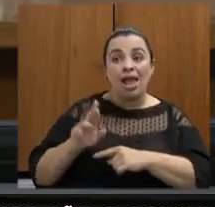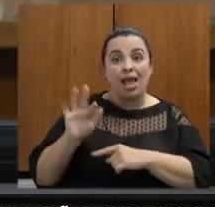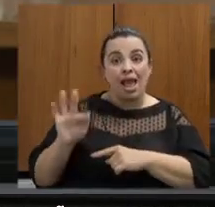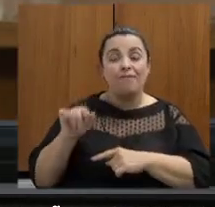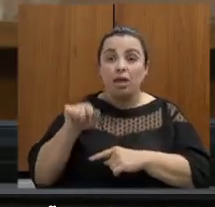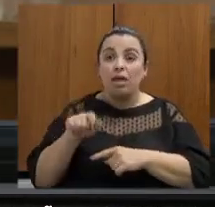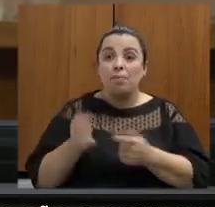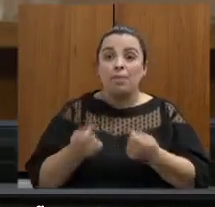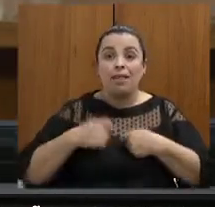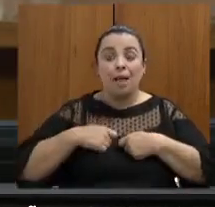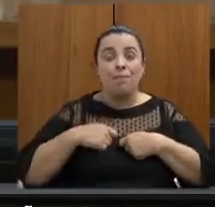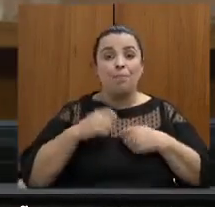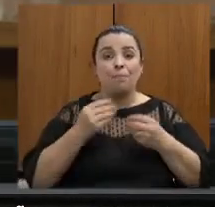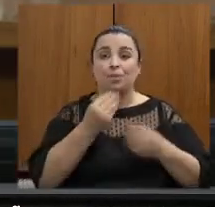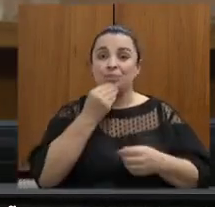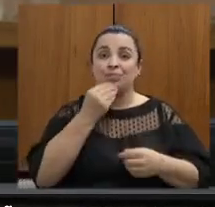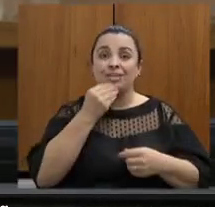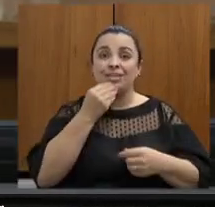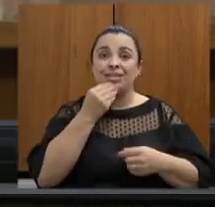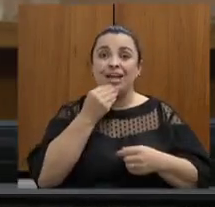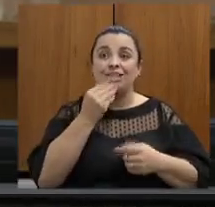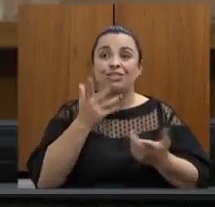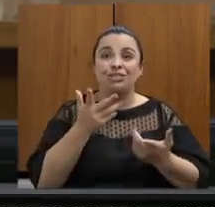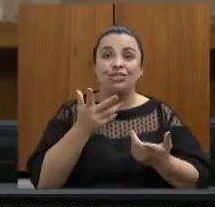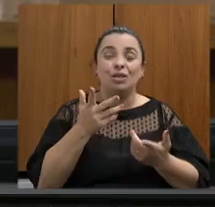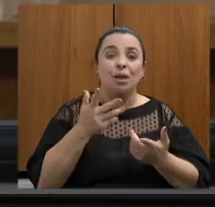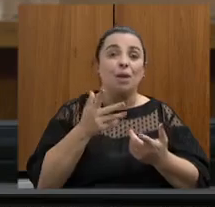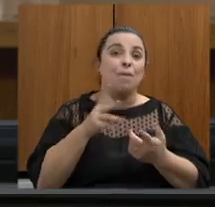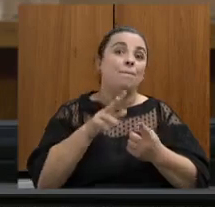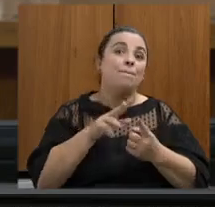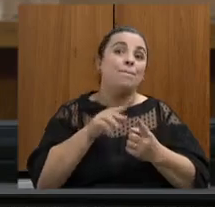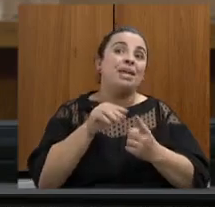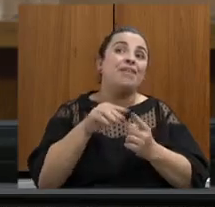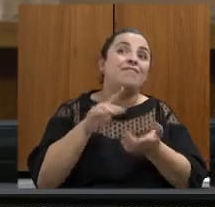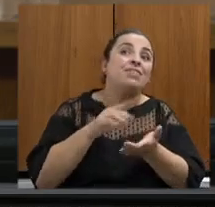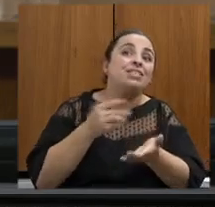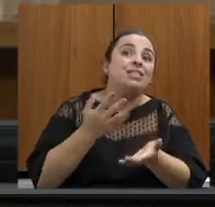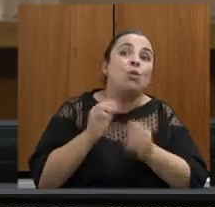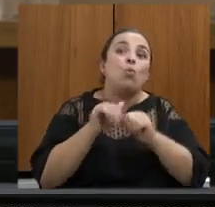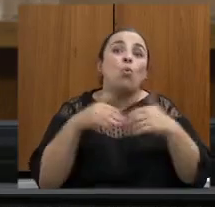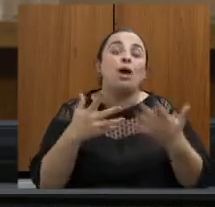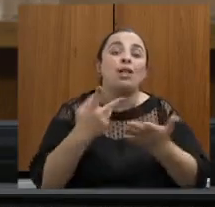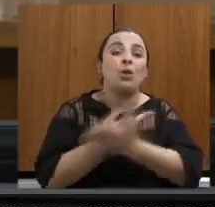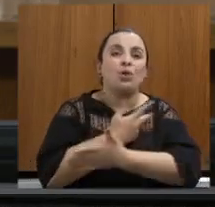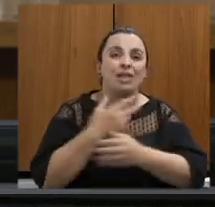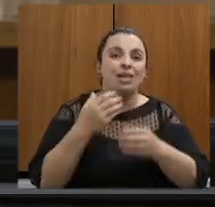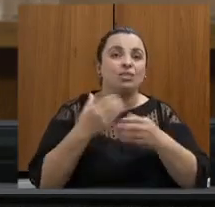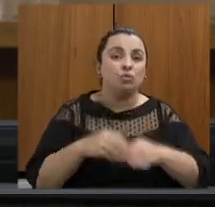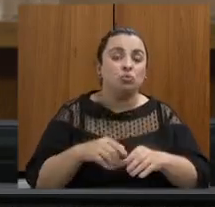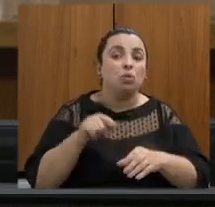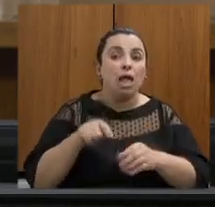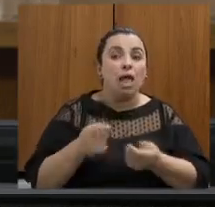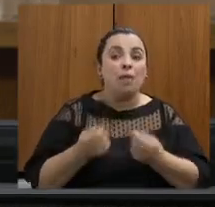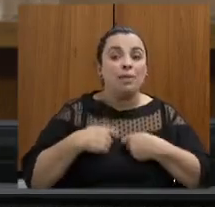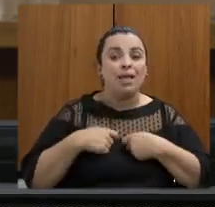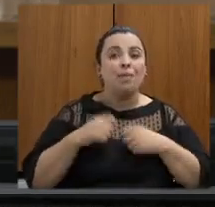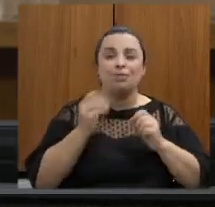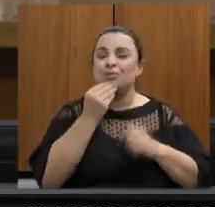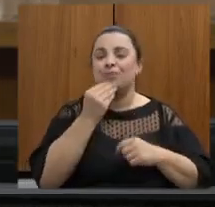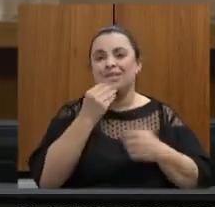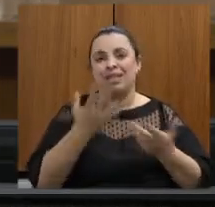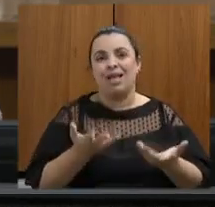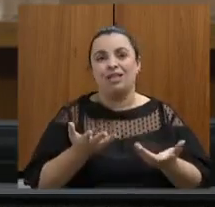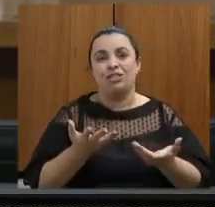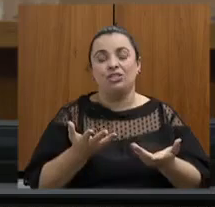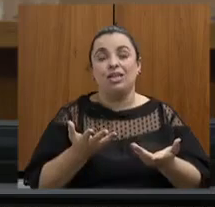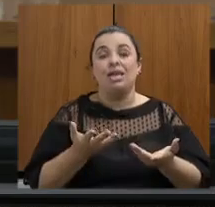hoje eu não posso prever Então essa é a na própria lei complementar a possibilidade a permissão de negociação